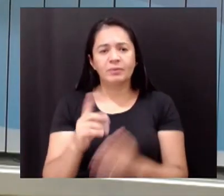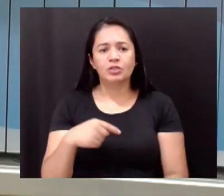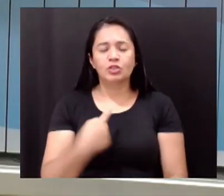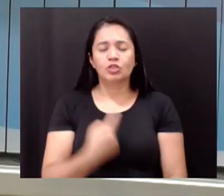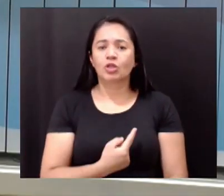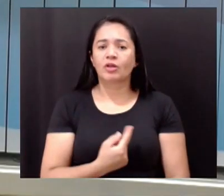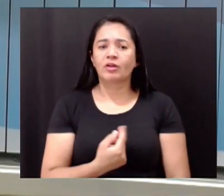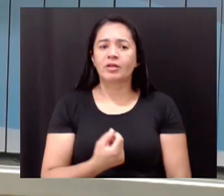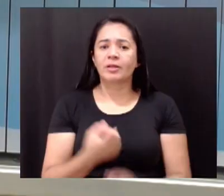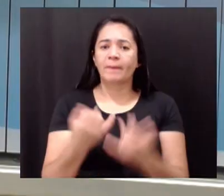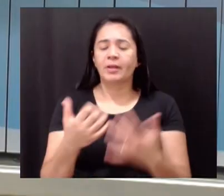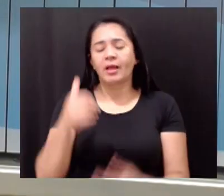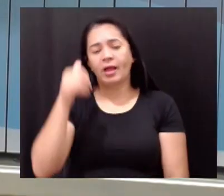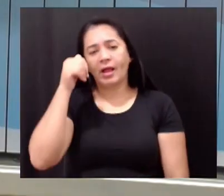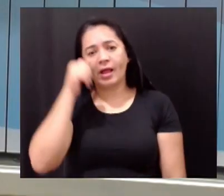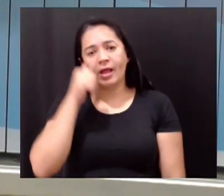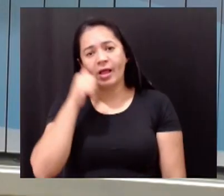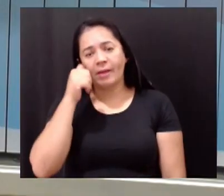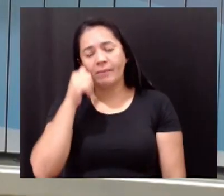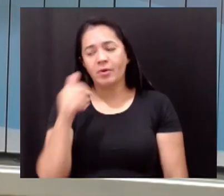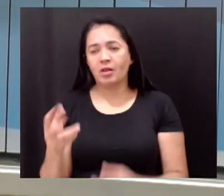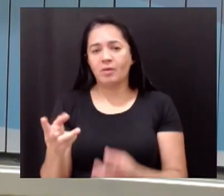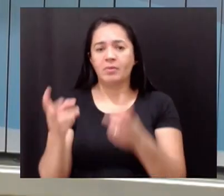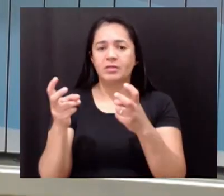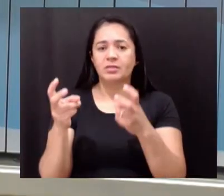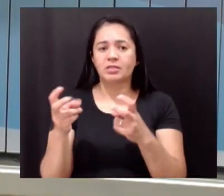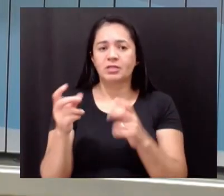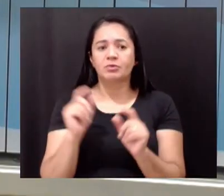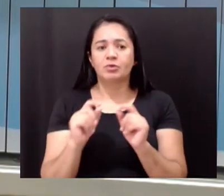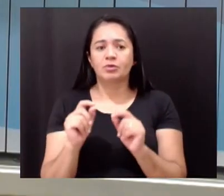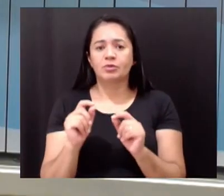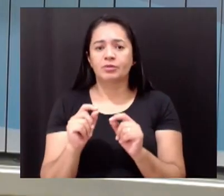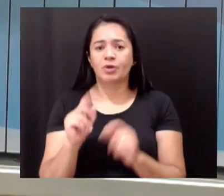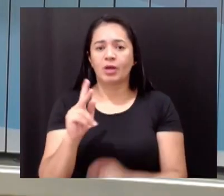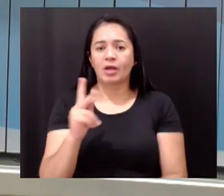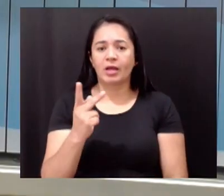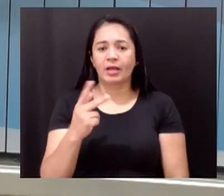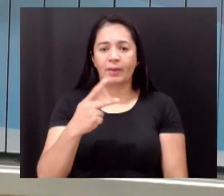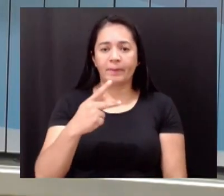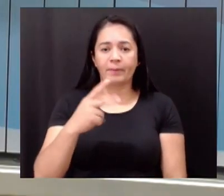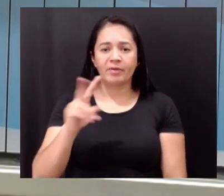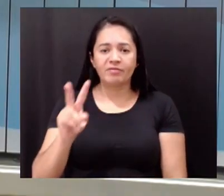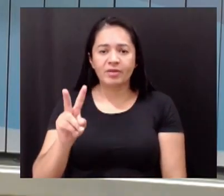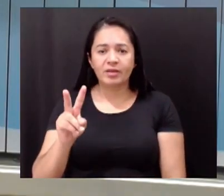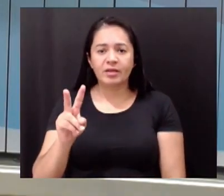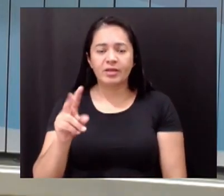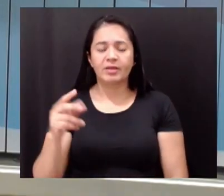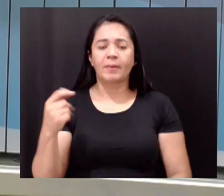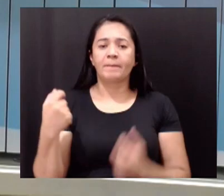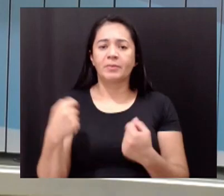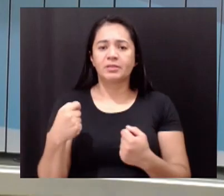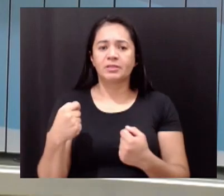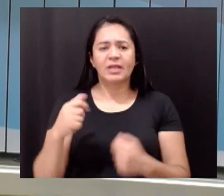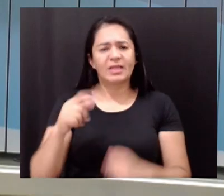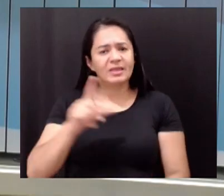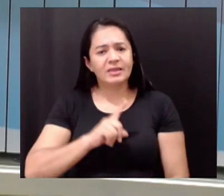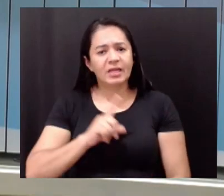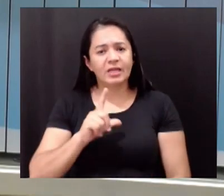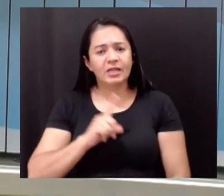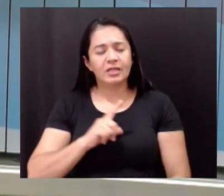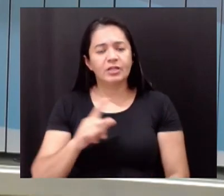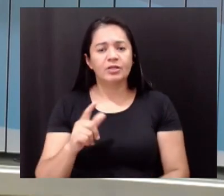mulher identificou que ela está com HPV. Teria um tratamento para isso ou, como você disse, o